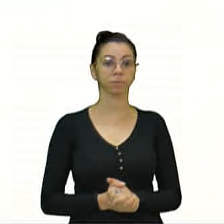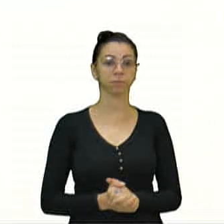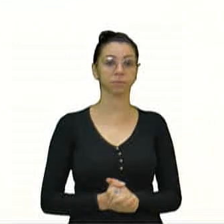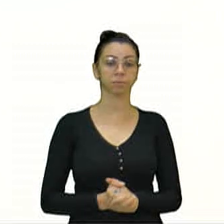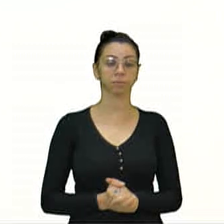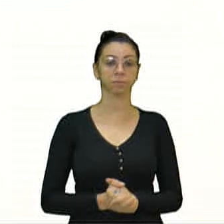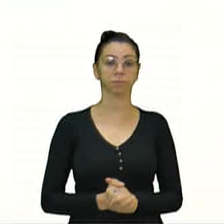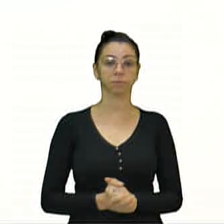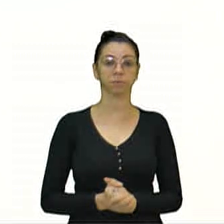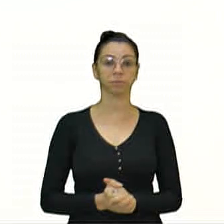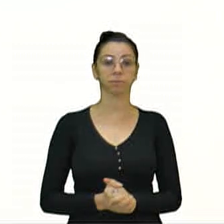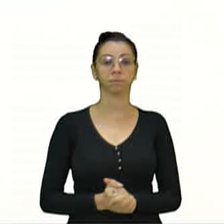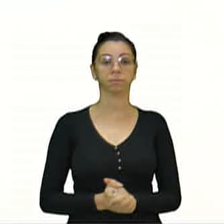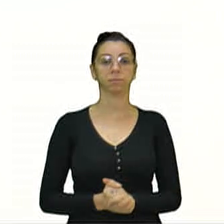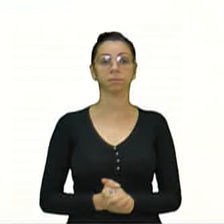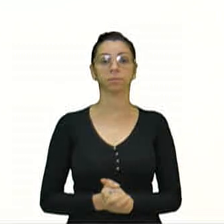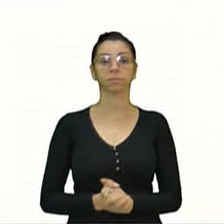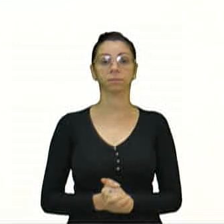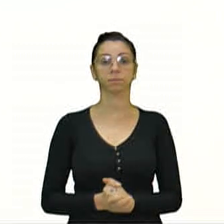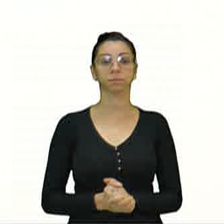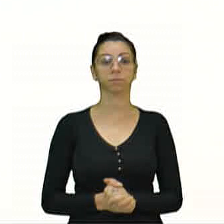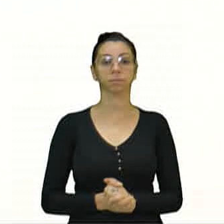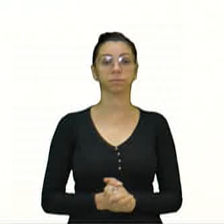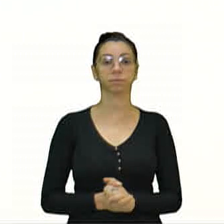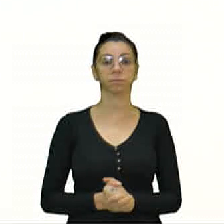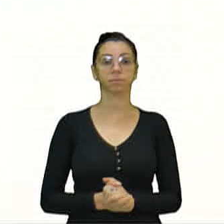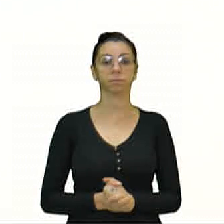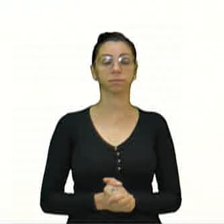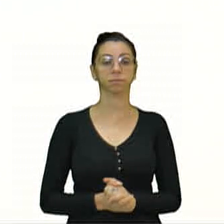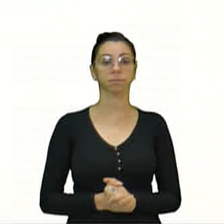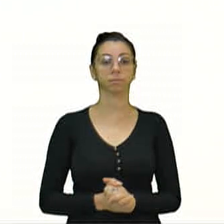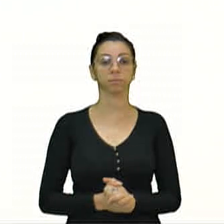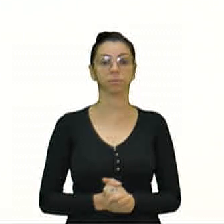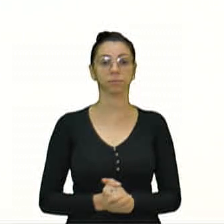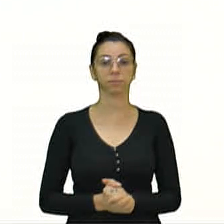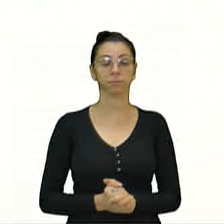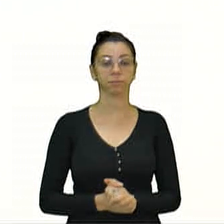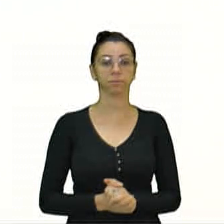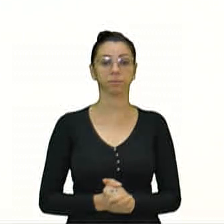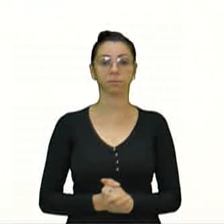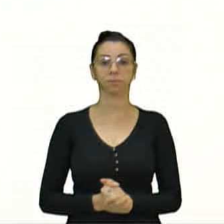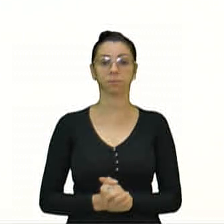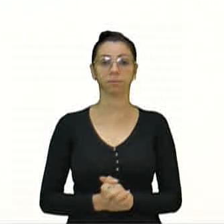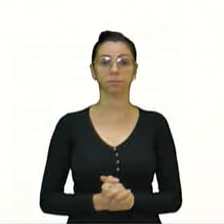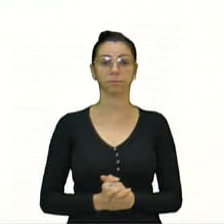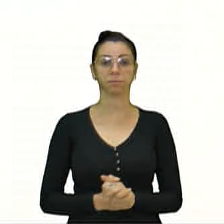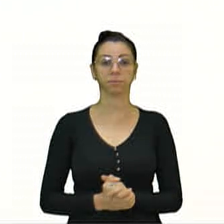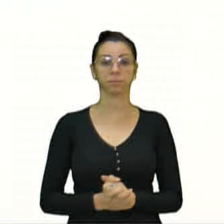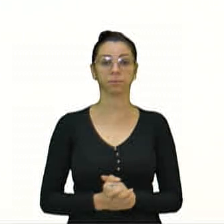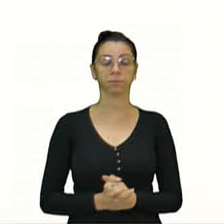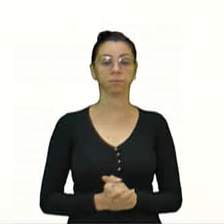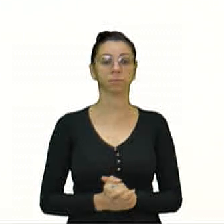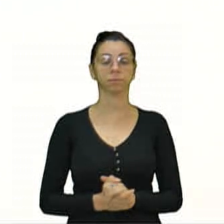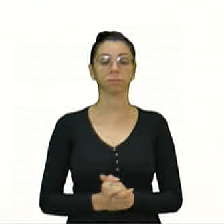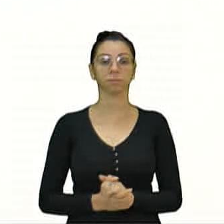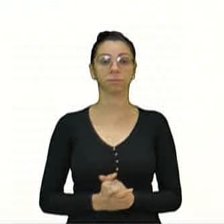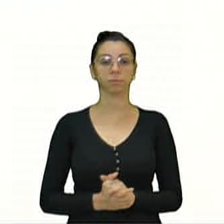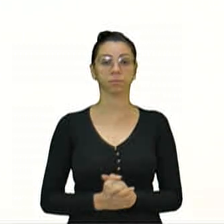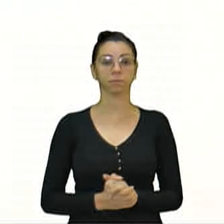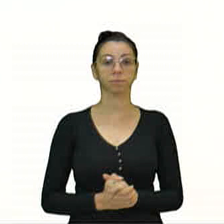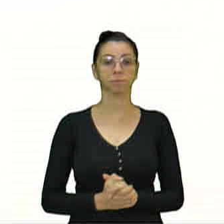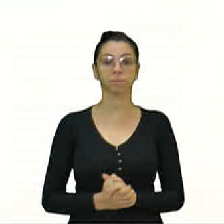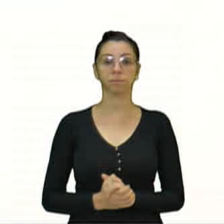services. So many advertising media available, business owners may wonder about the